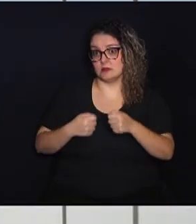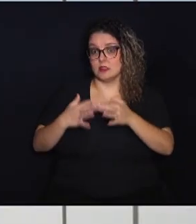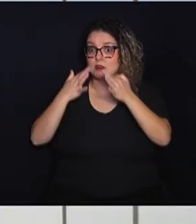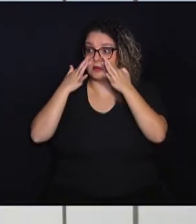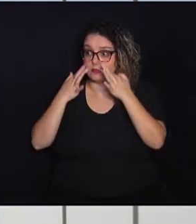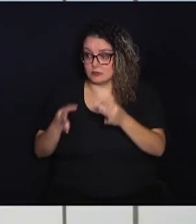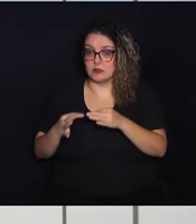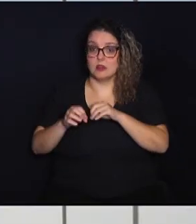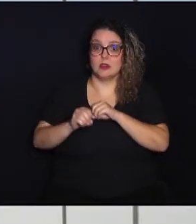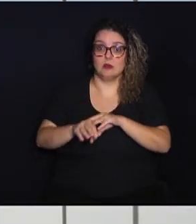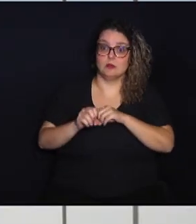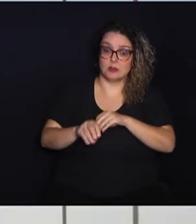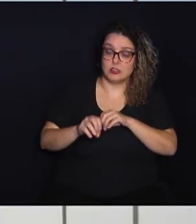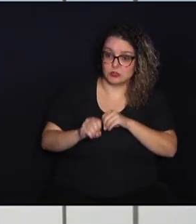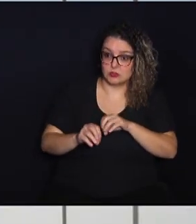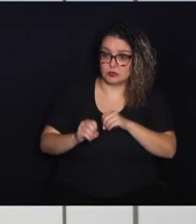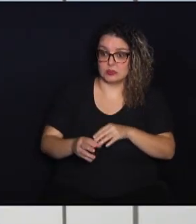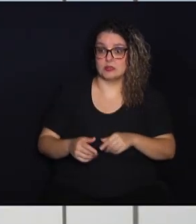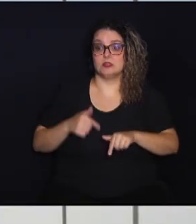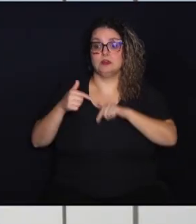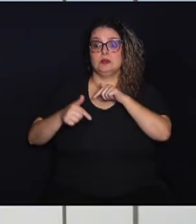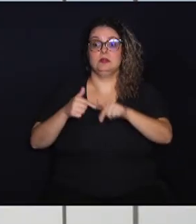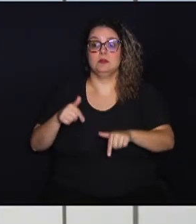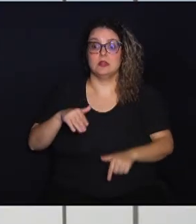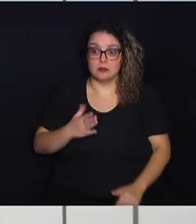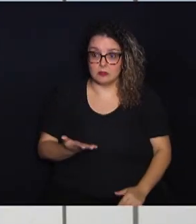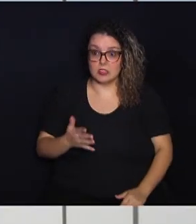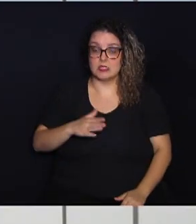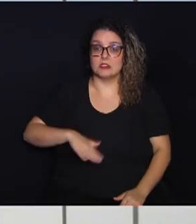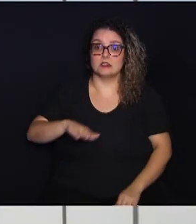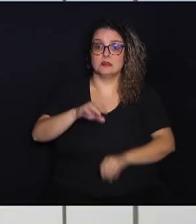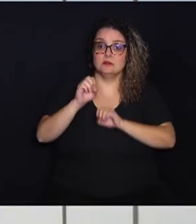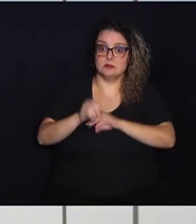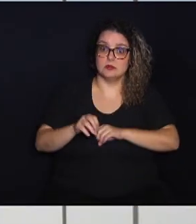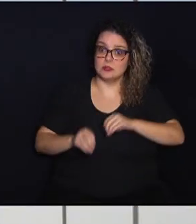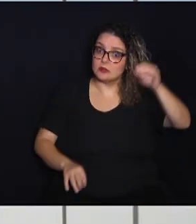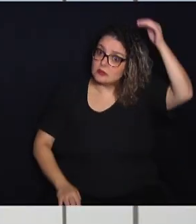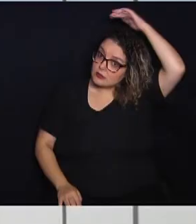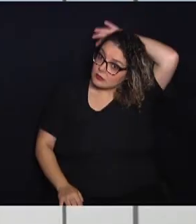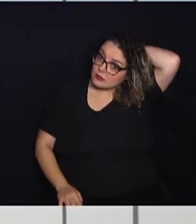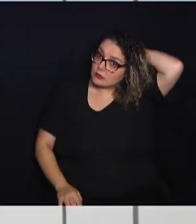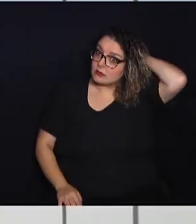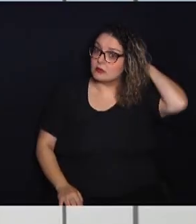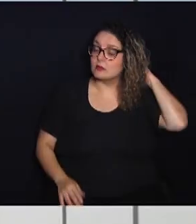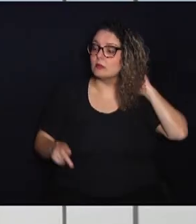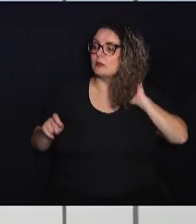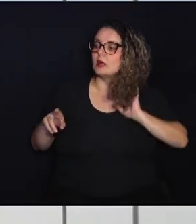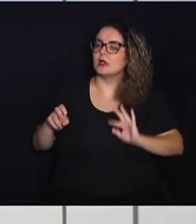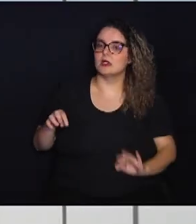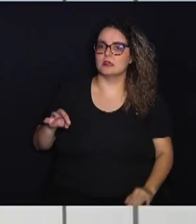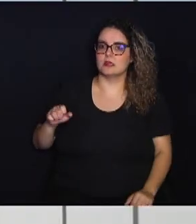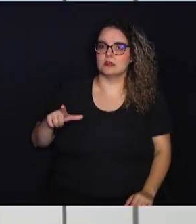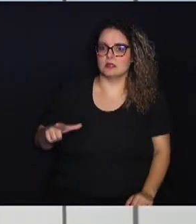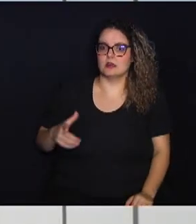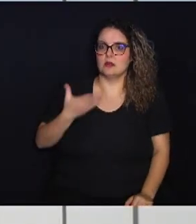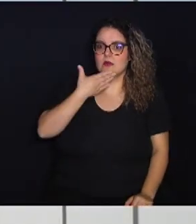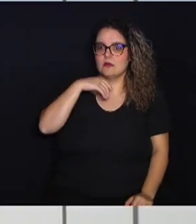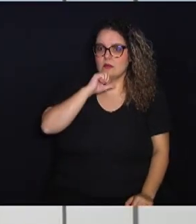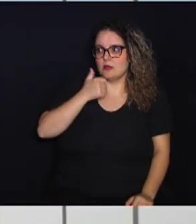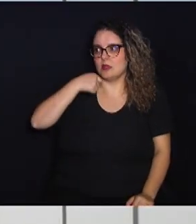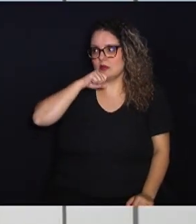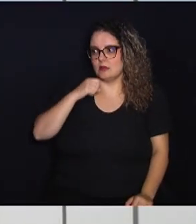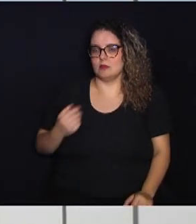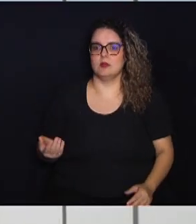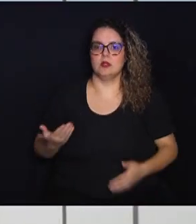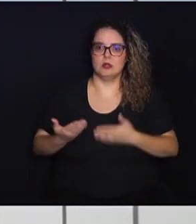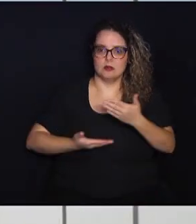à educação, a gente precisa trabalhar nessa educação, tanto parental quanto dos pais para os filhos e na